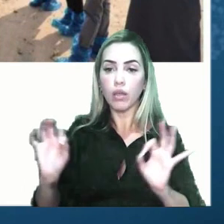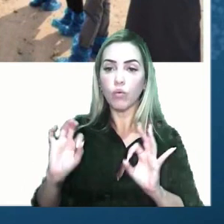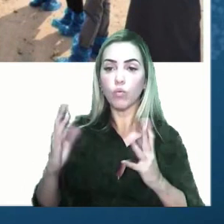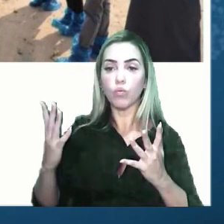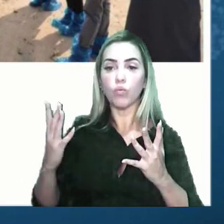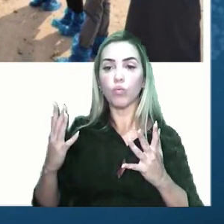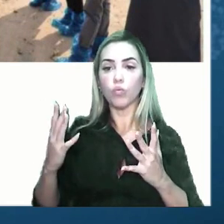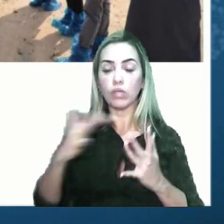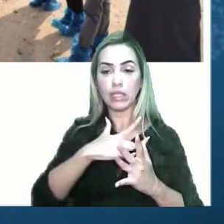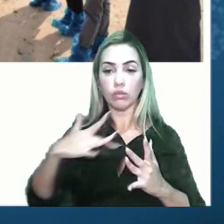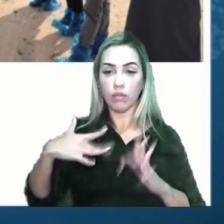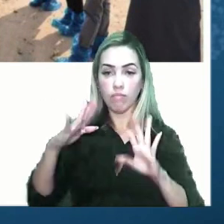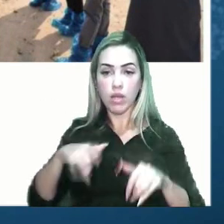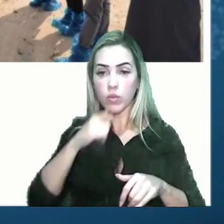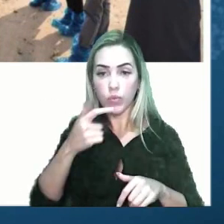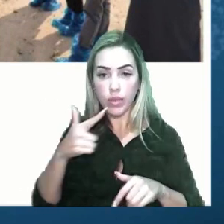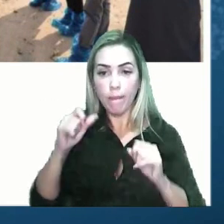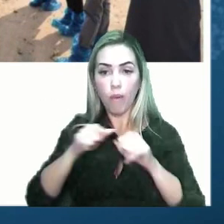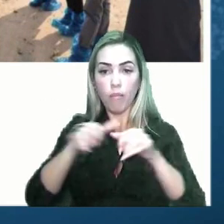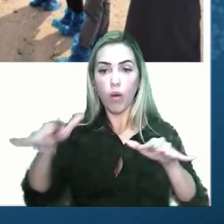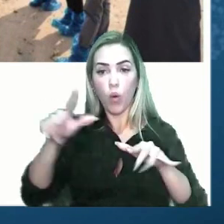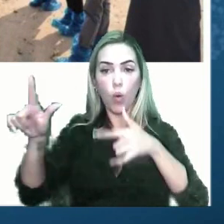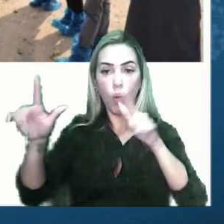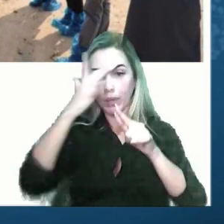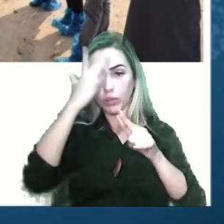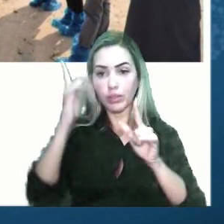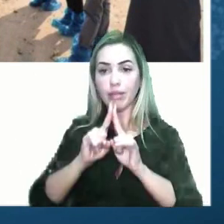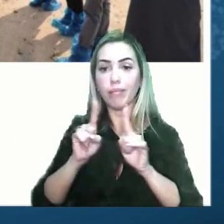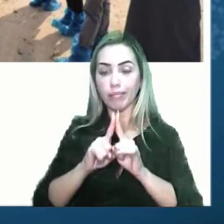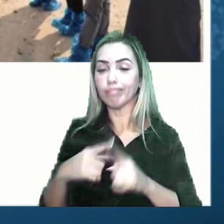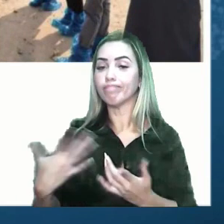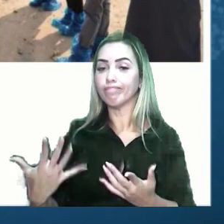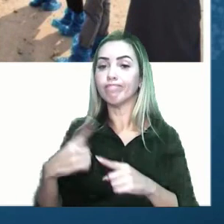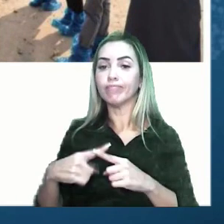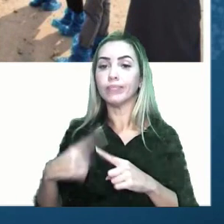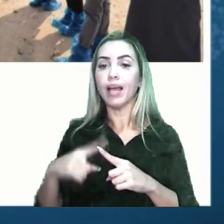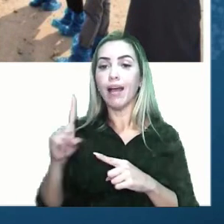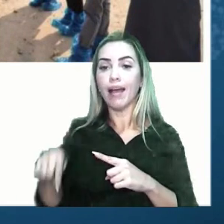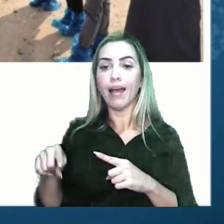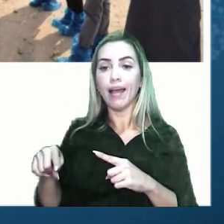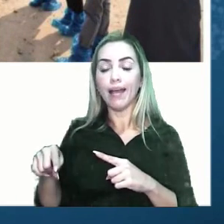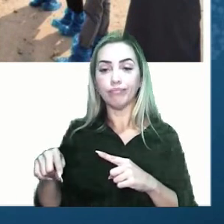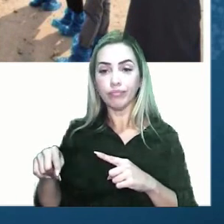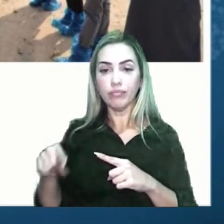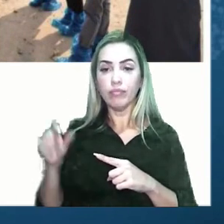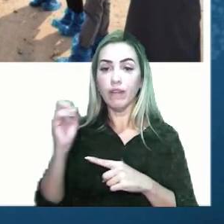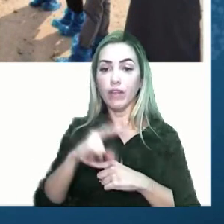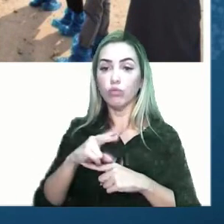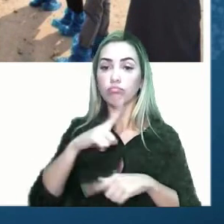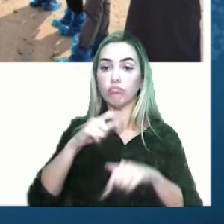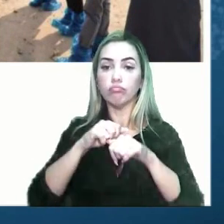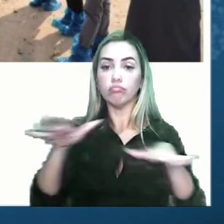não for muito saudável, mas ela pode contaminar outras pessoas, porque essa é um vírus que